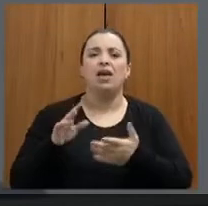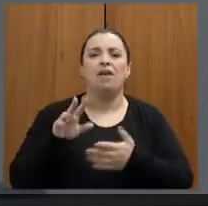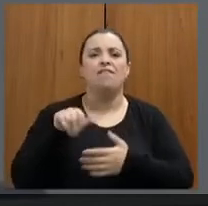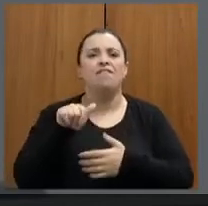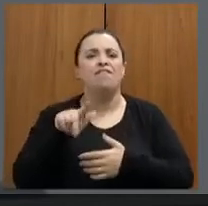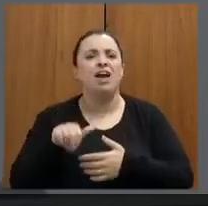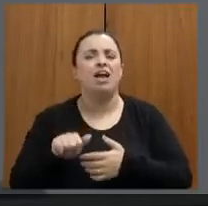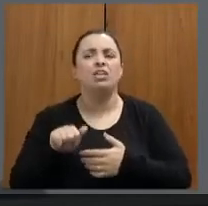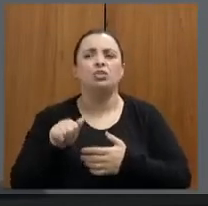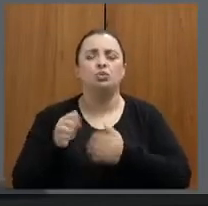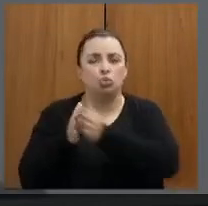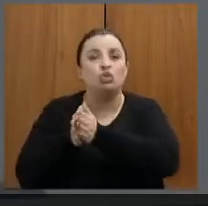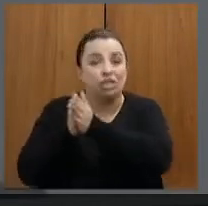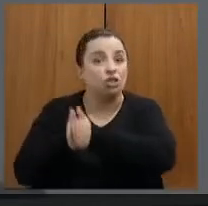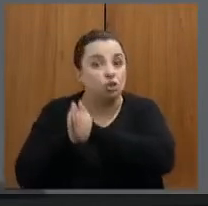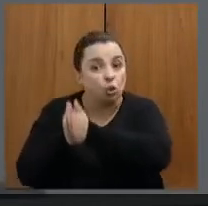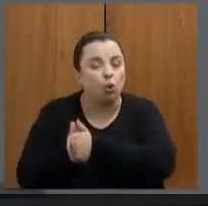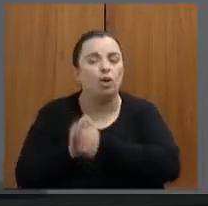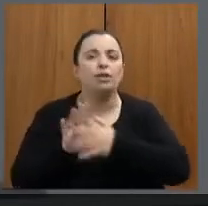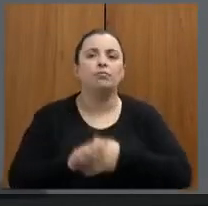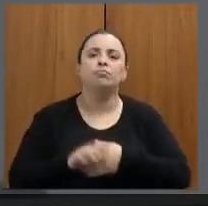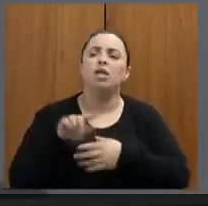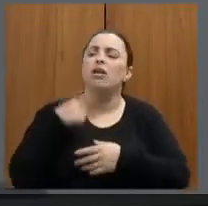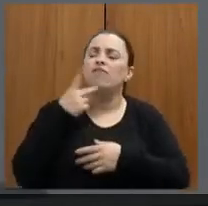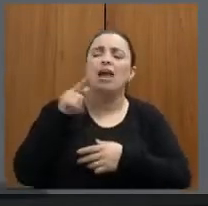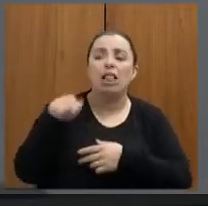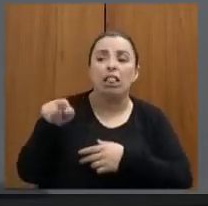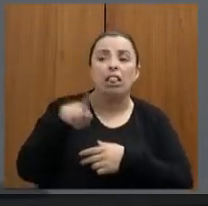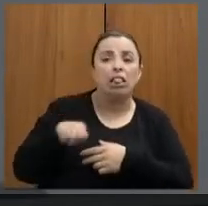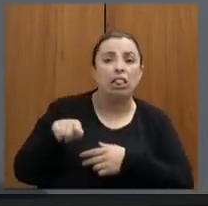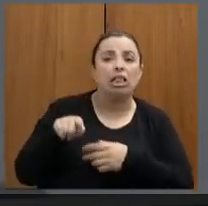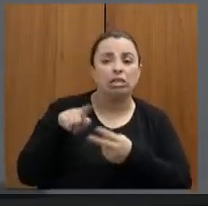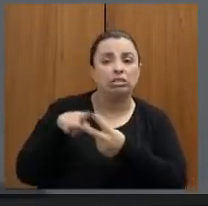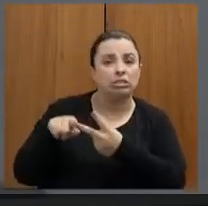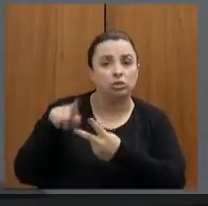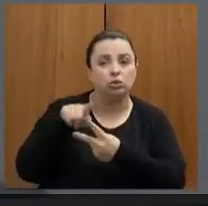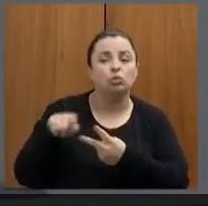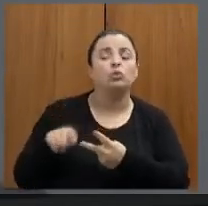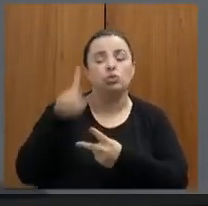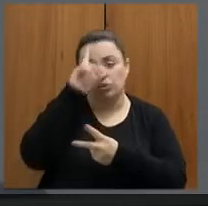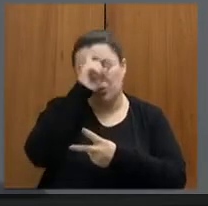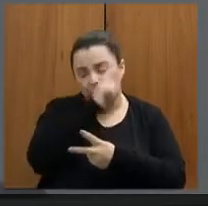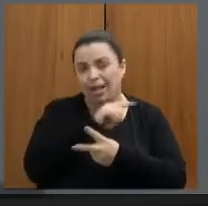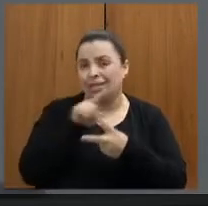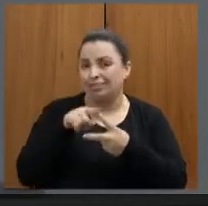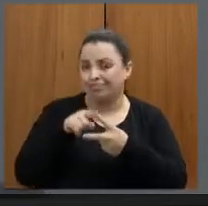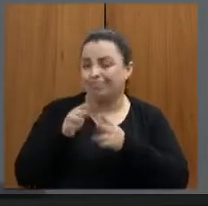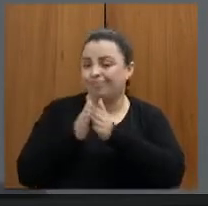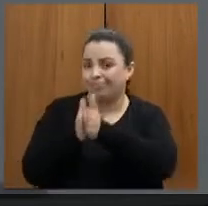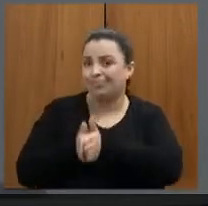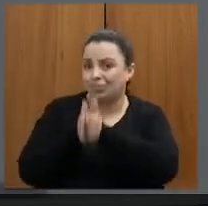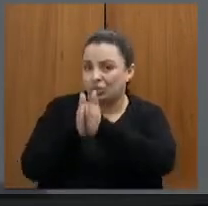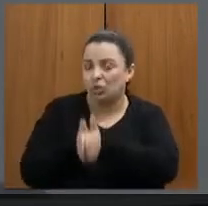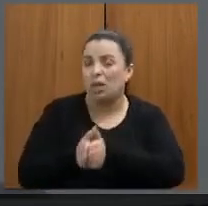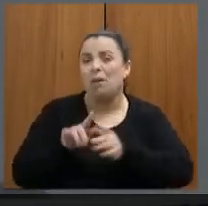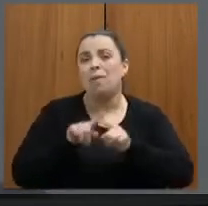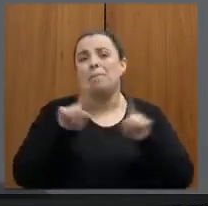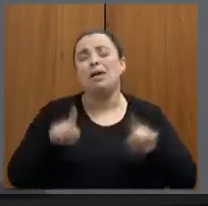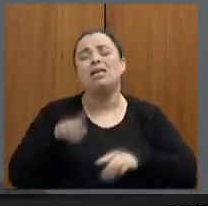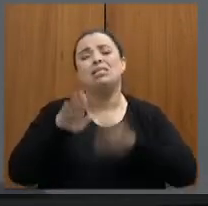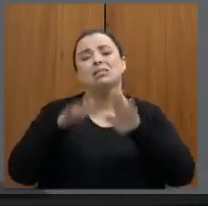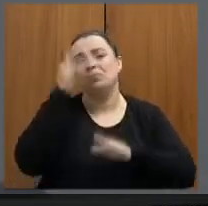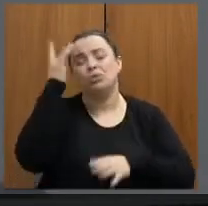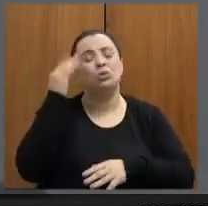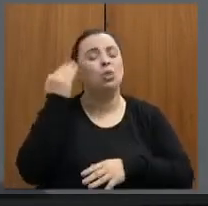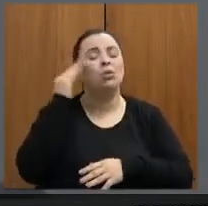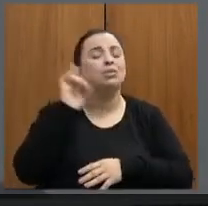fala muito né a faculdades enfrentadas pelo Vale do Jequitinhonha mas muitas vezes as pessoas não sabem que os